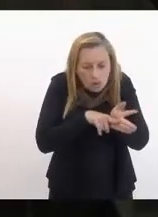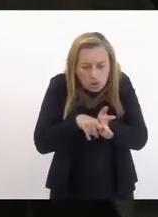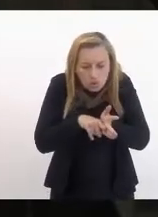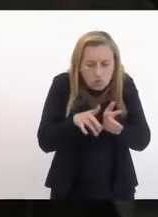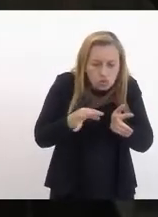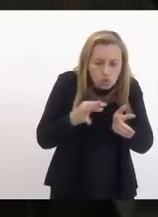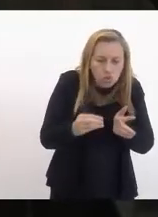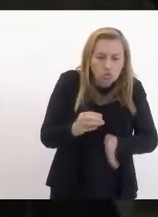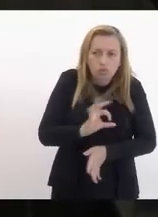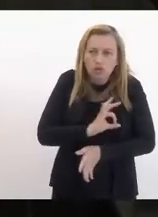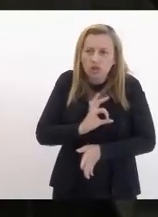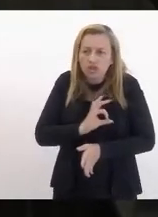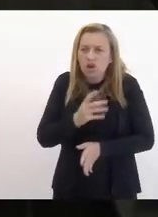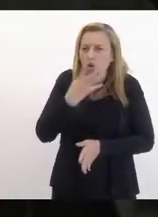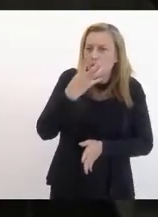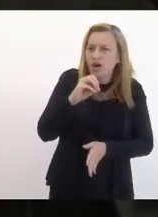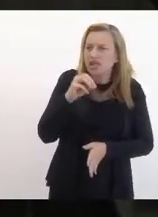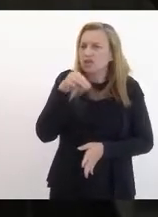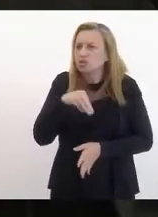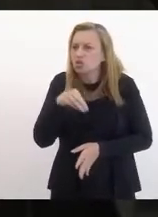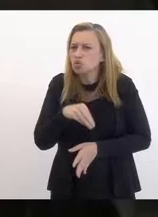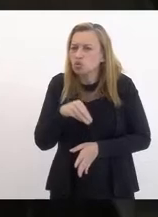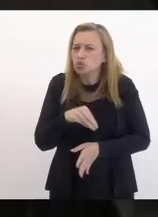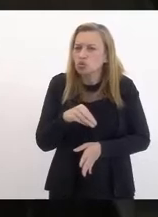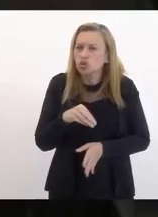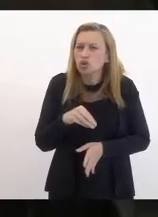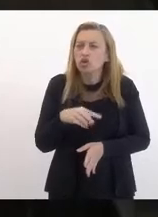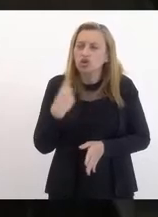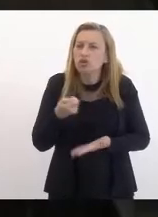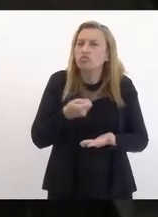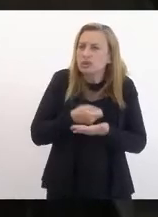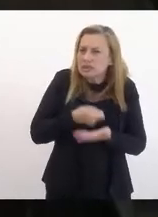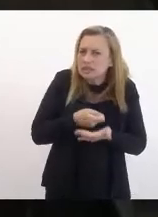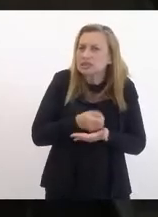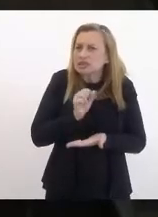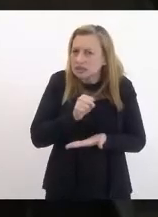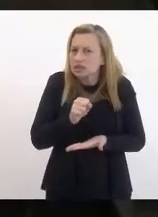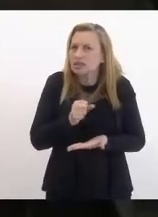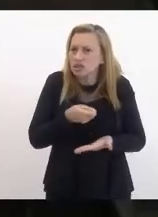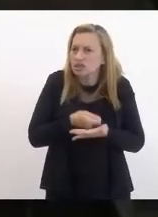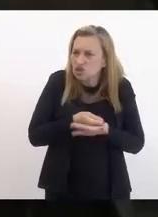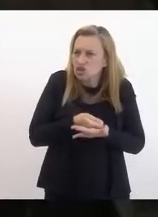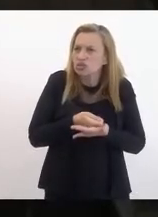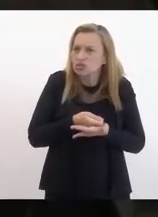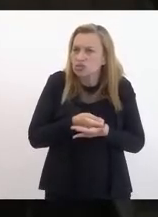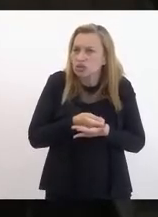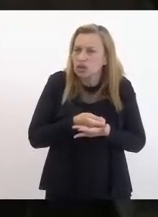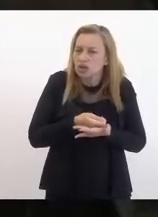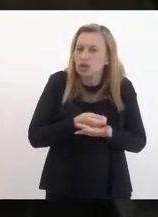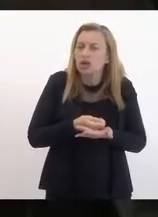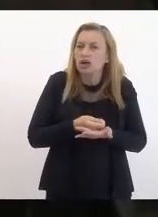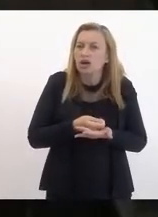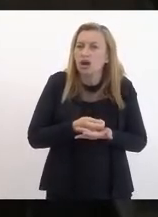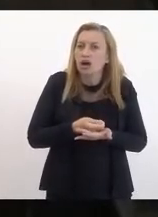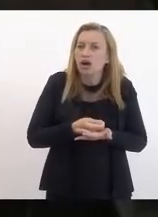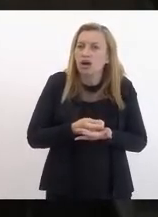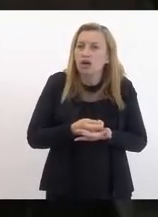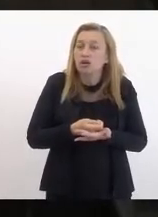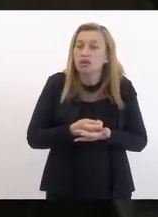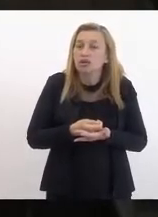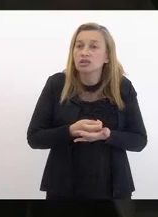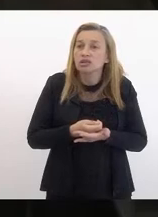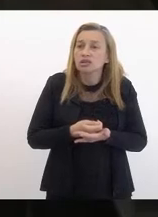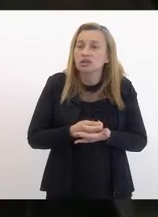peritas, levaram cerca de 40 minutos, e nós vamos exigir. Nós exigimos que a